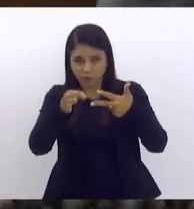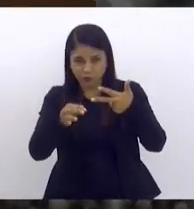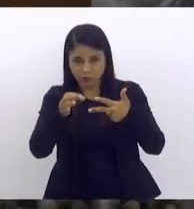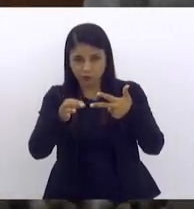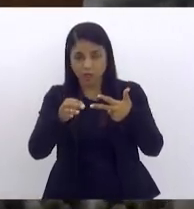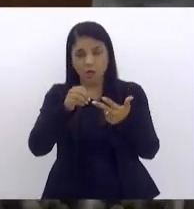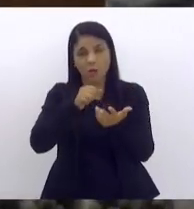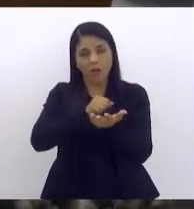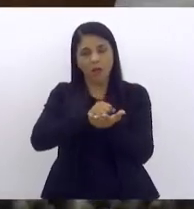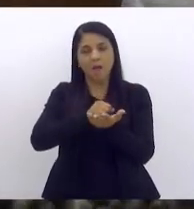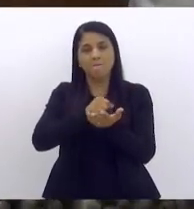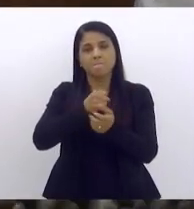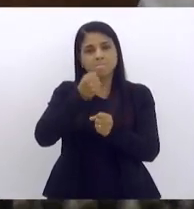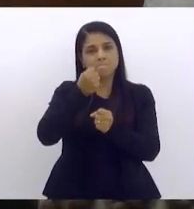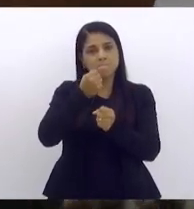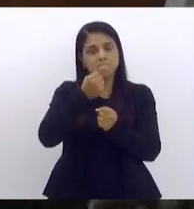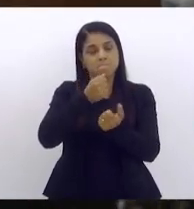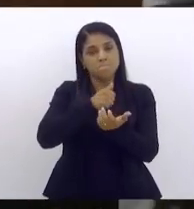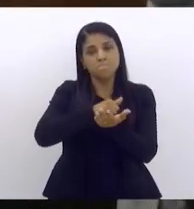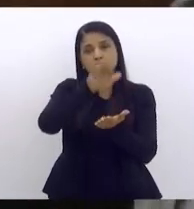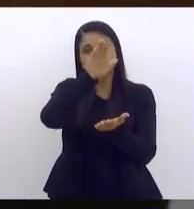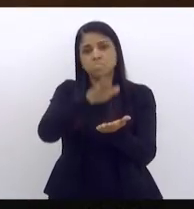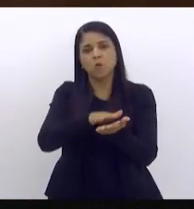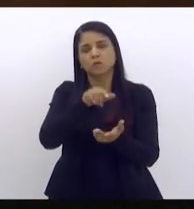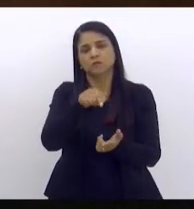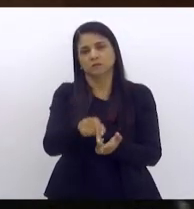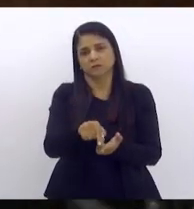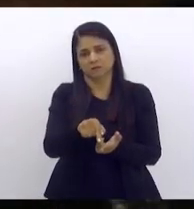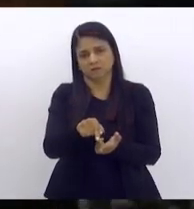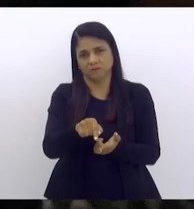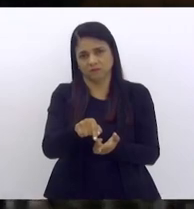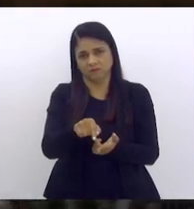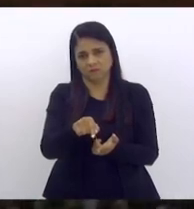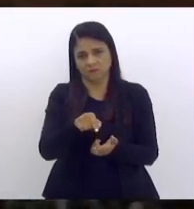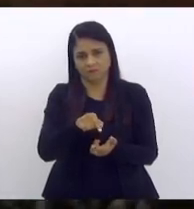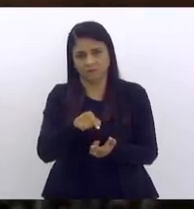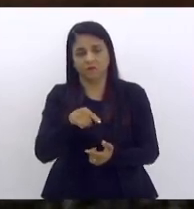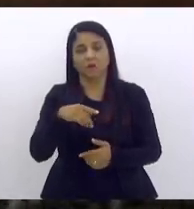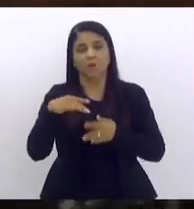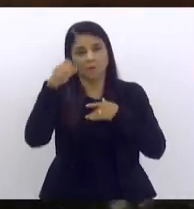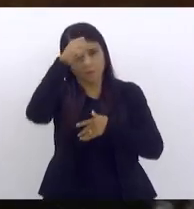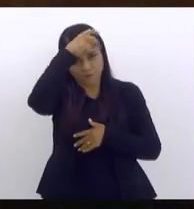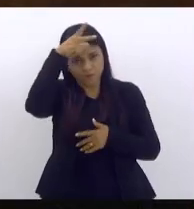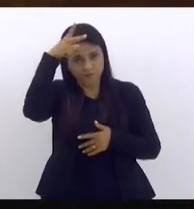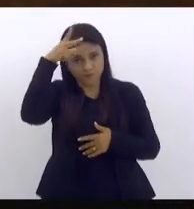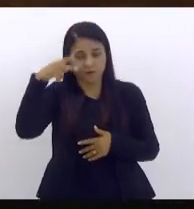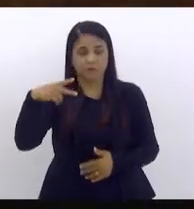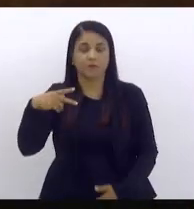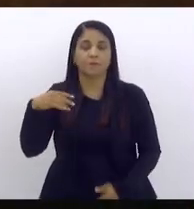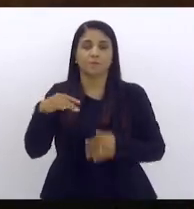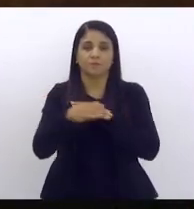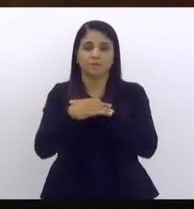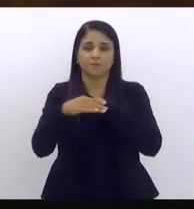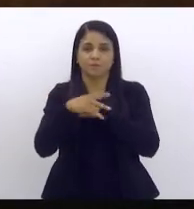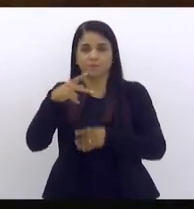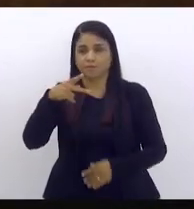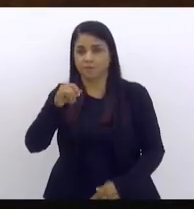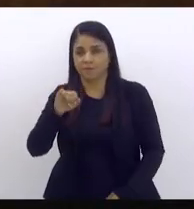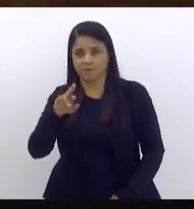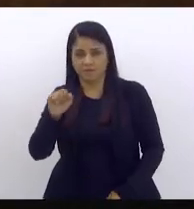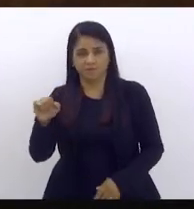atitude do prefeito de Barra do Piraí. Mas, rapidamente, senhora deputada, eu queria fazer aqui menção a que, no ano